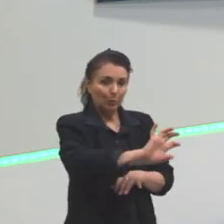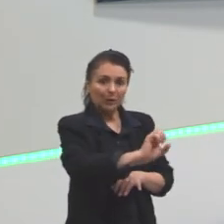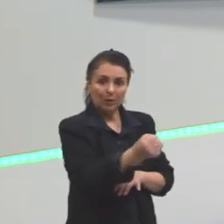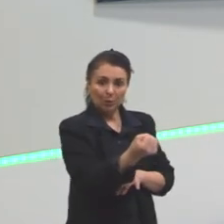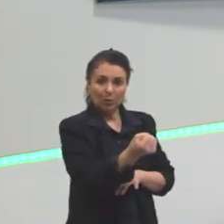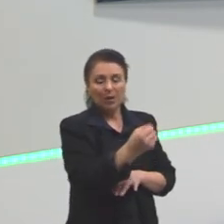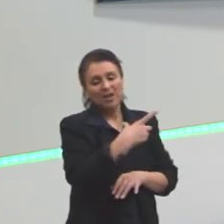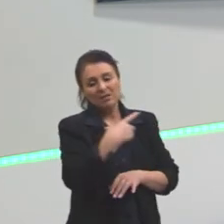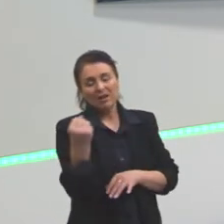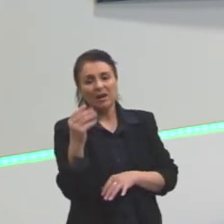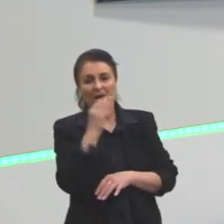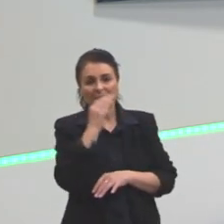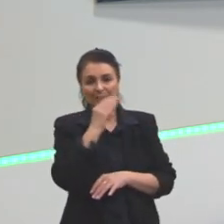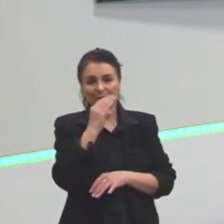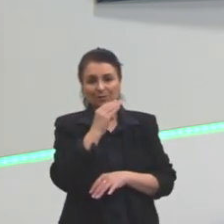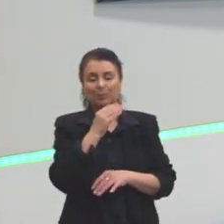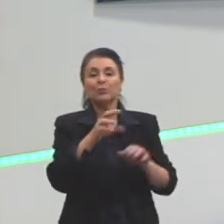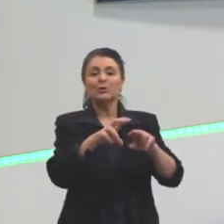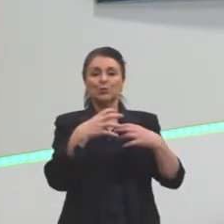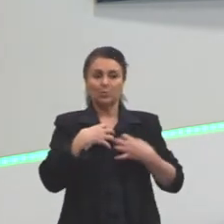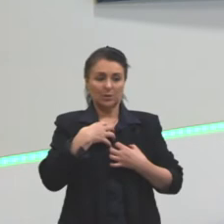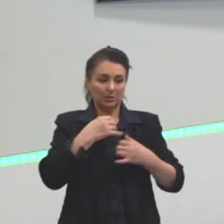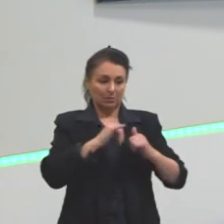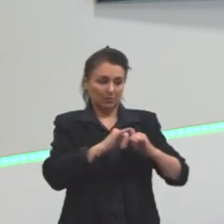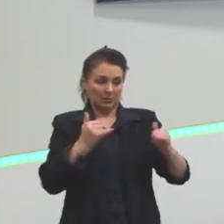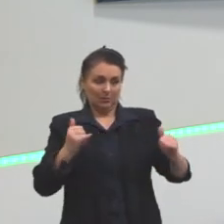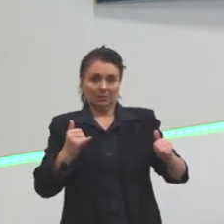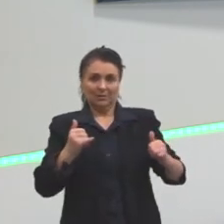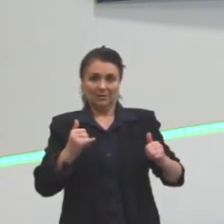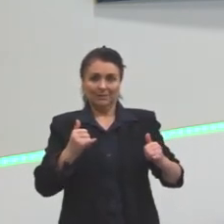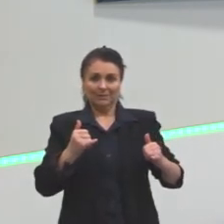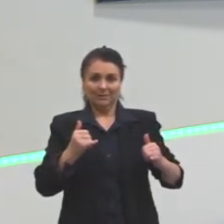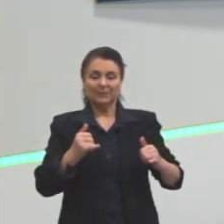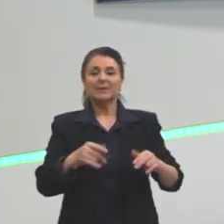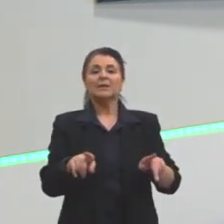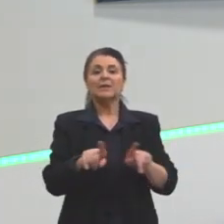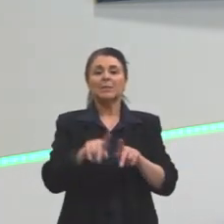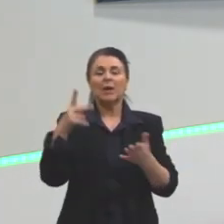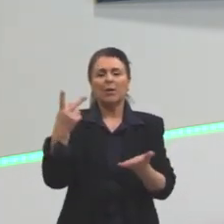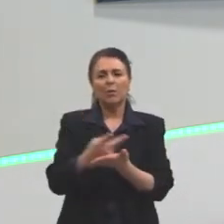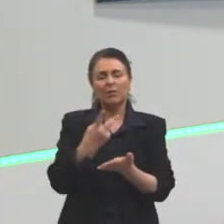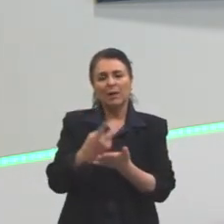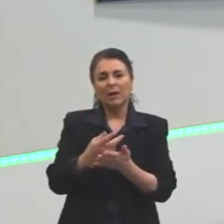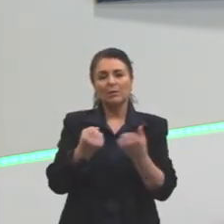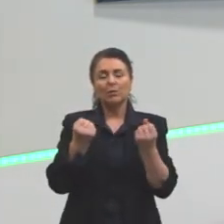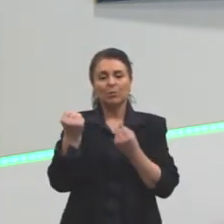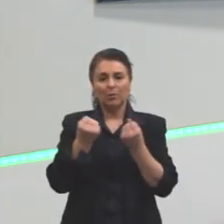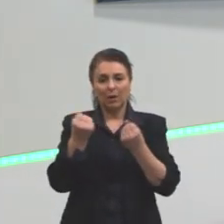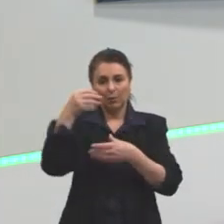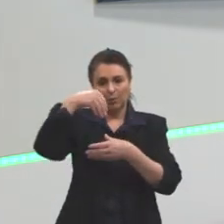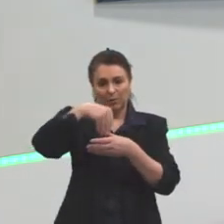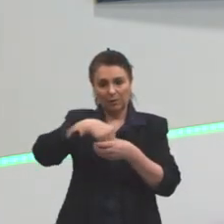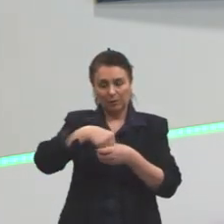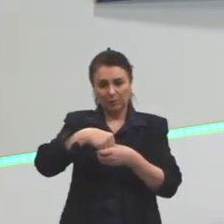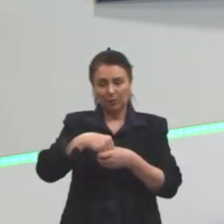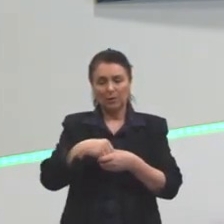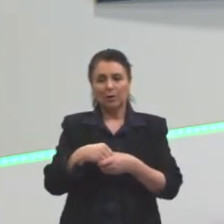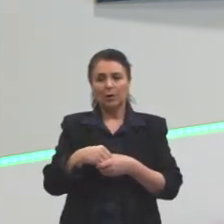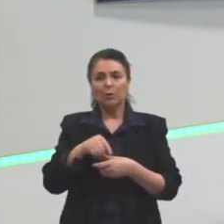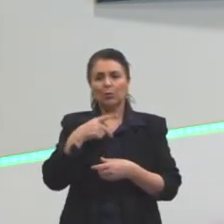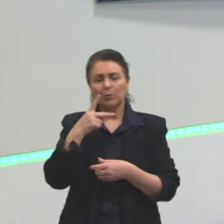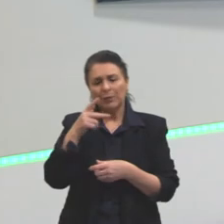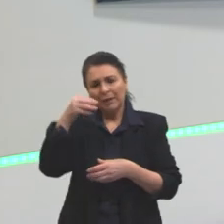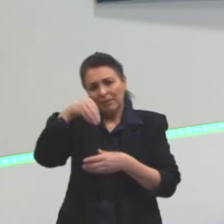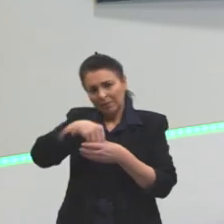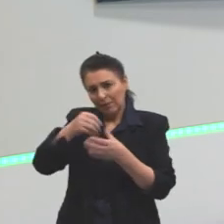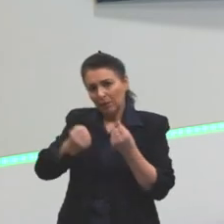fugir muito rápido por aqui e vai dar o choque tá isso também acontece Às vezes dentro do carro tá quando você tá dentro do carro